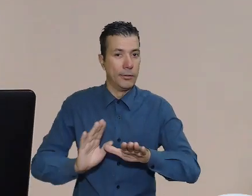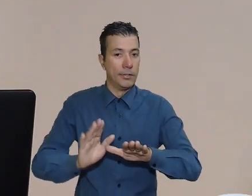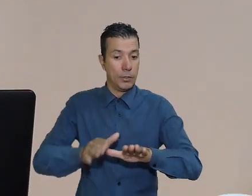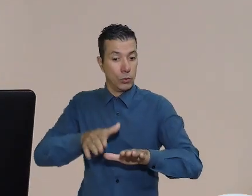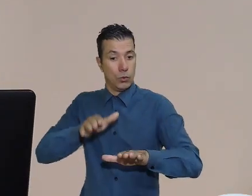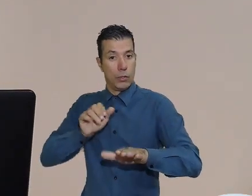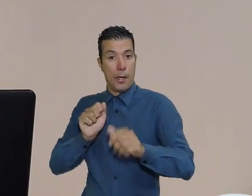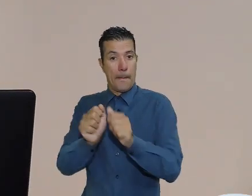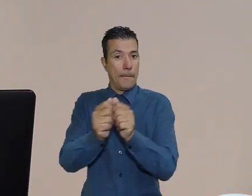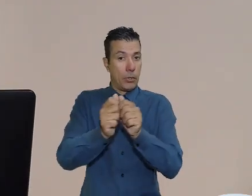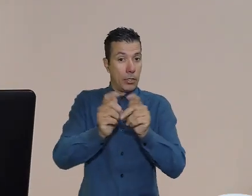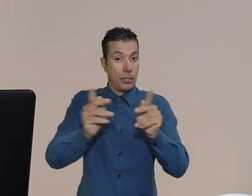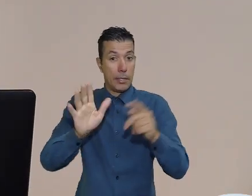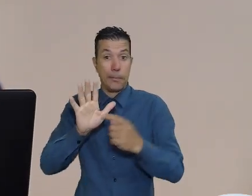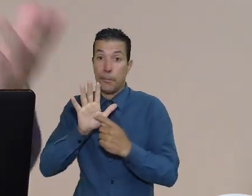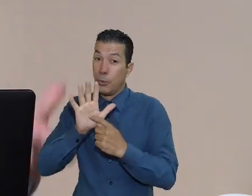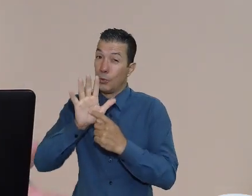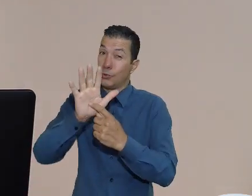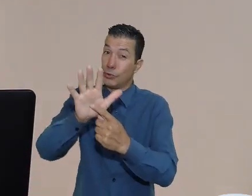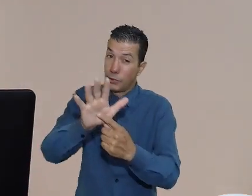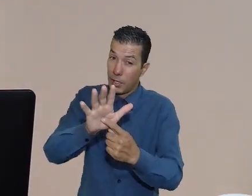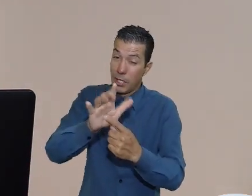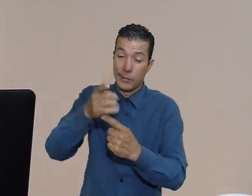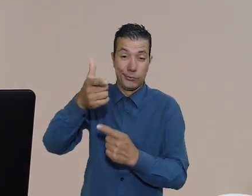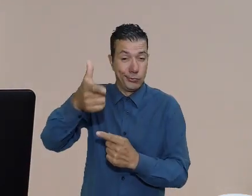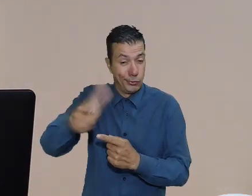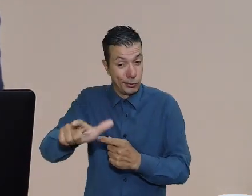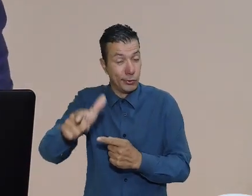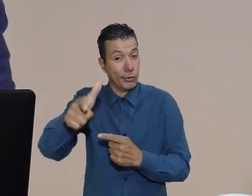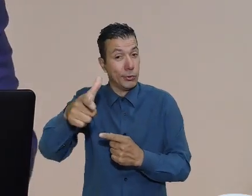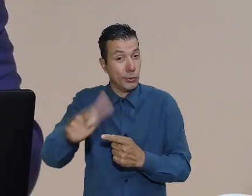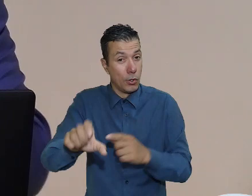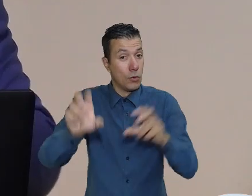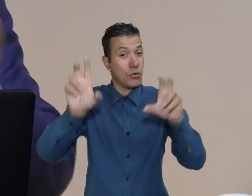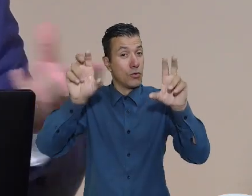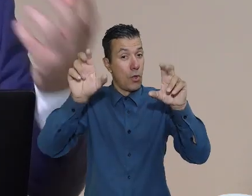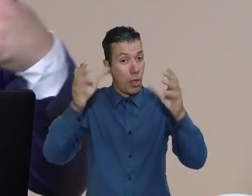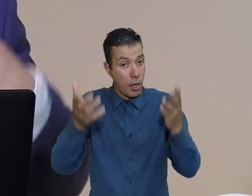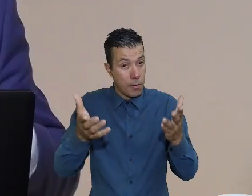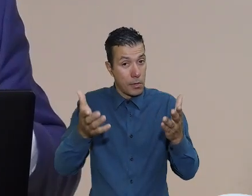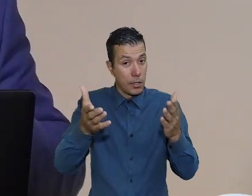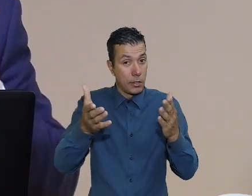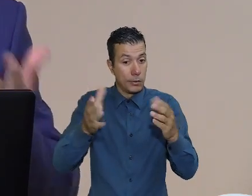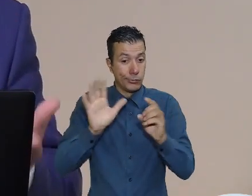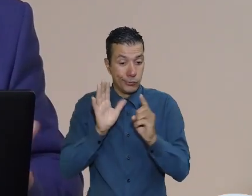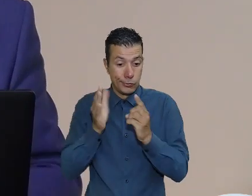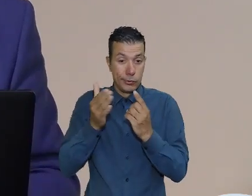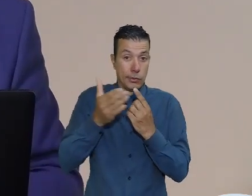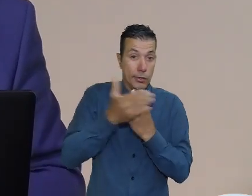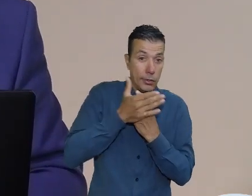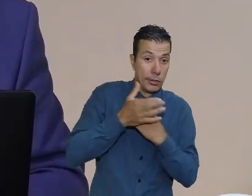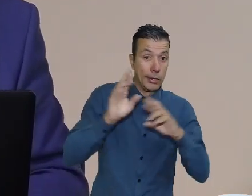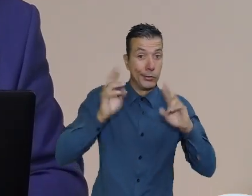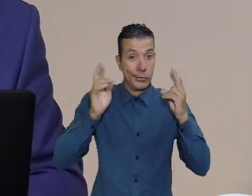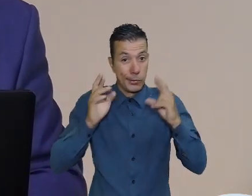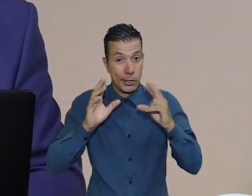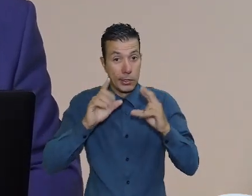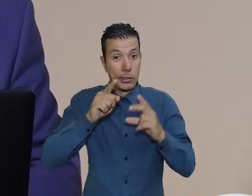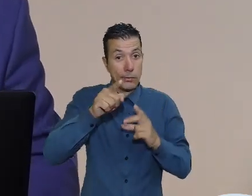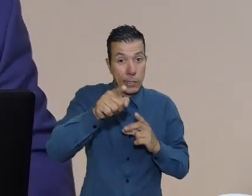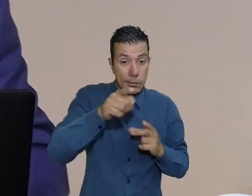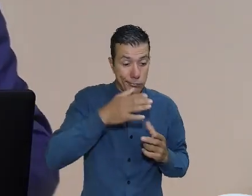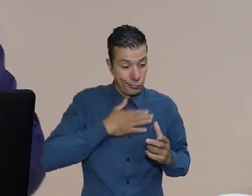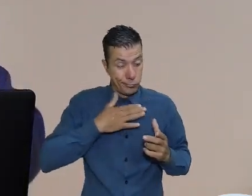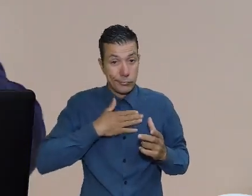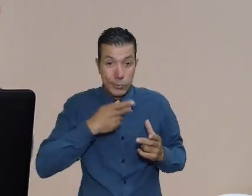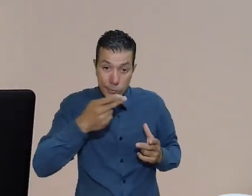do Apocalipse é reforçar esse conhecimento, é reforçar o assunto e trazer segurança, trazer esperança e certeza